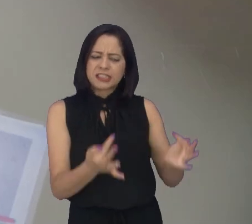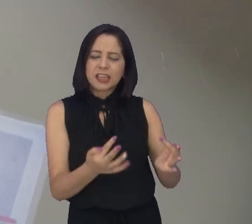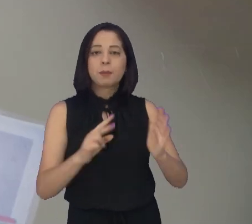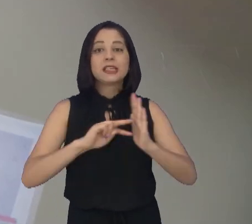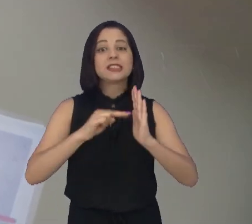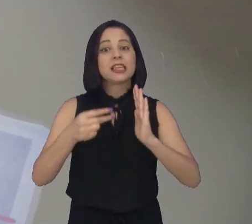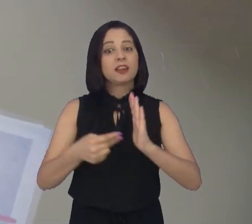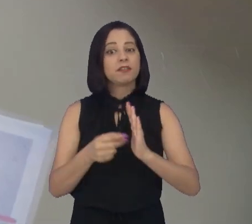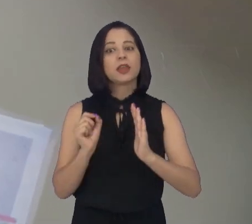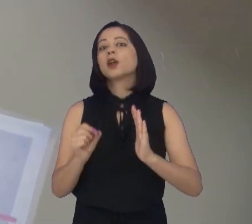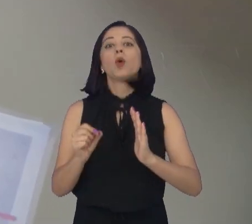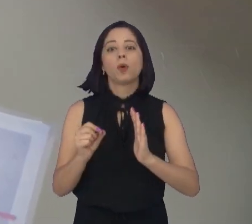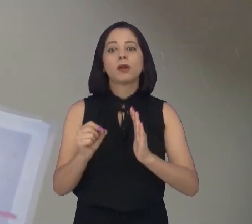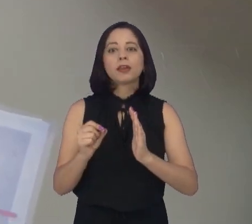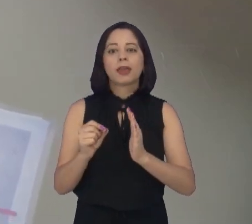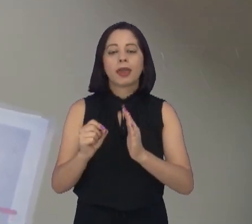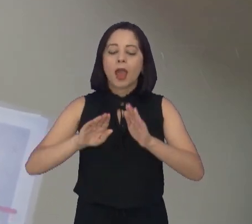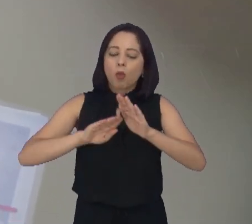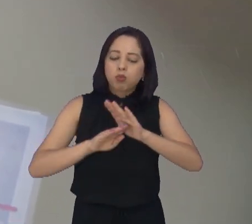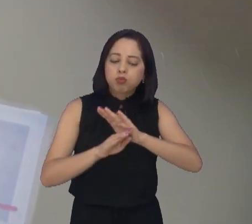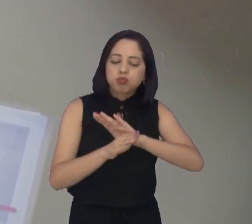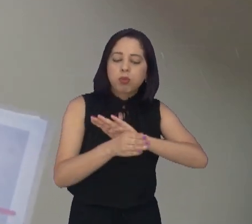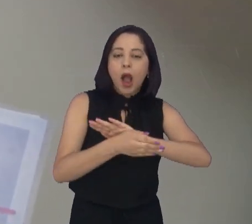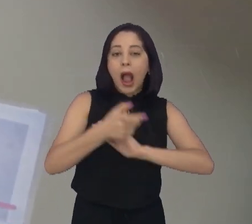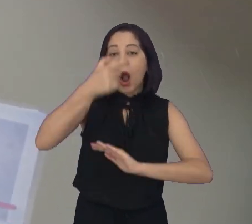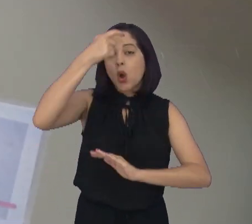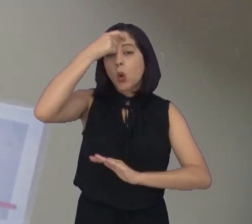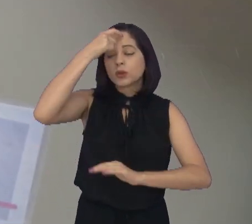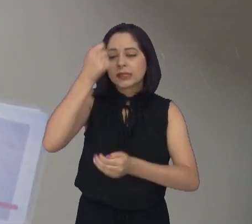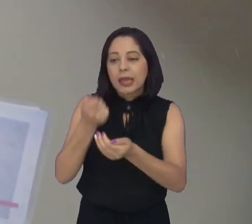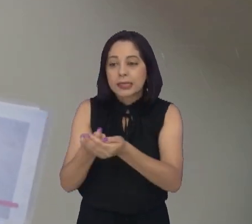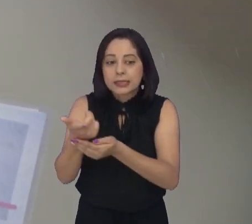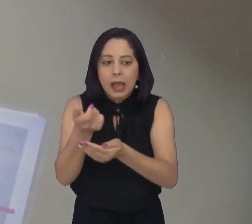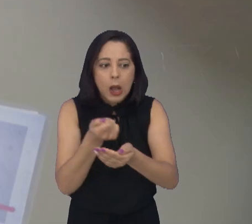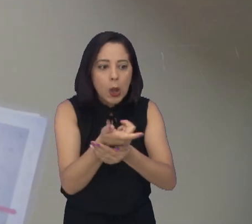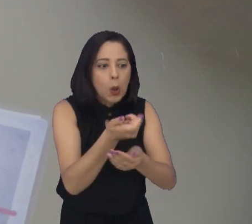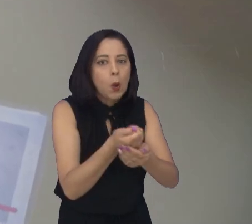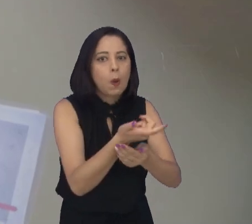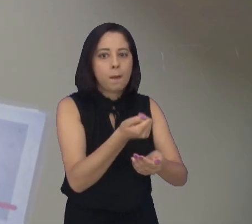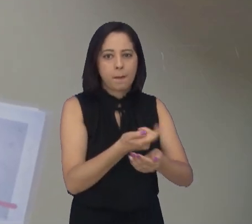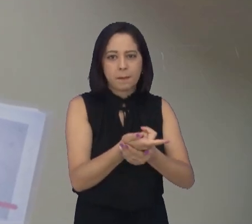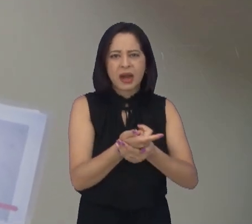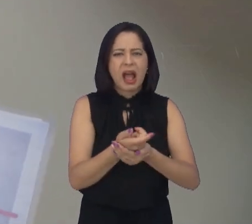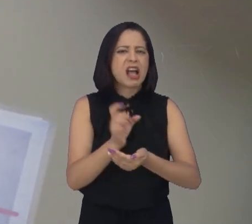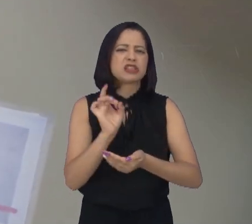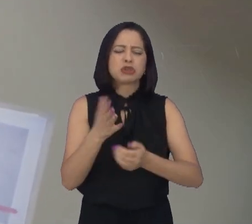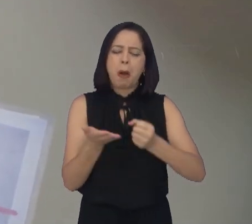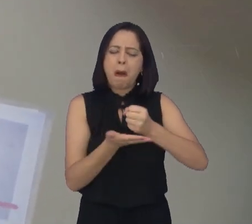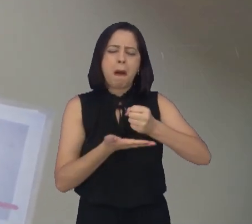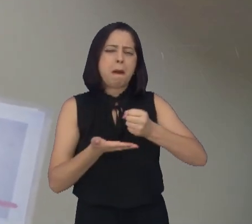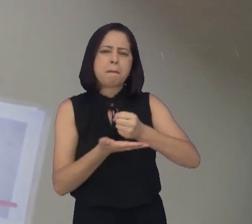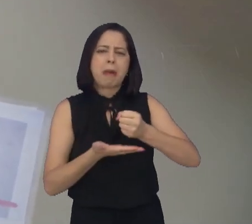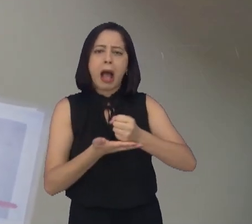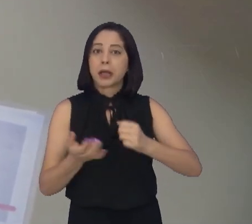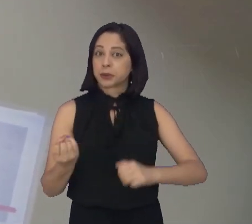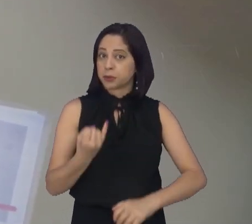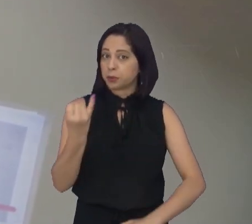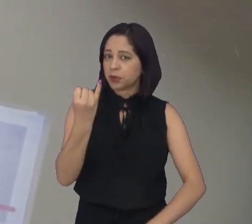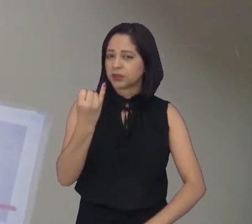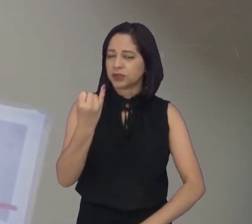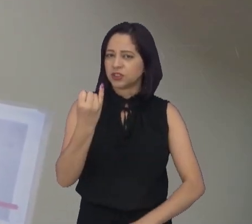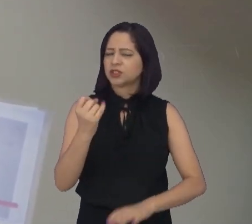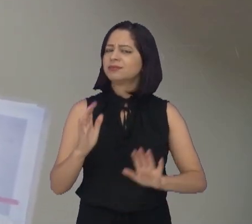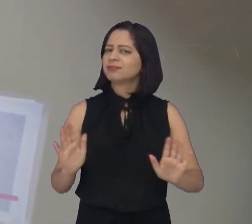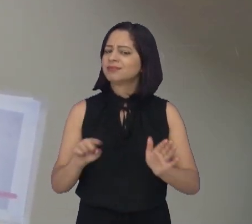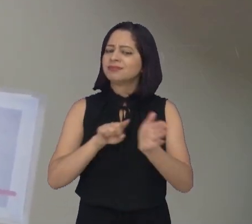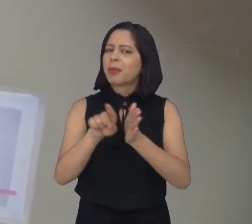de vida que defende hábitos de consumo conscientes, baseados apenas no que é essencial. E